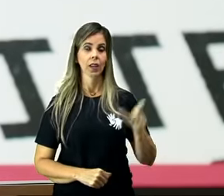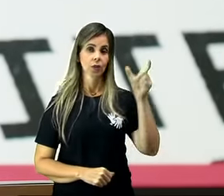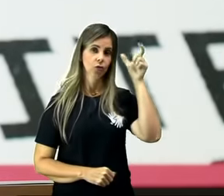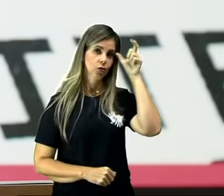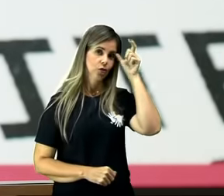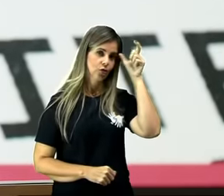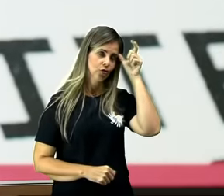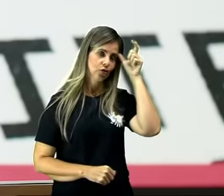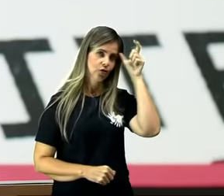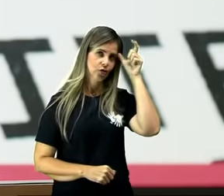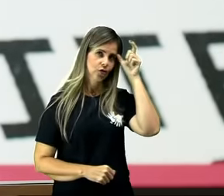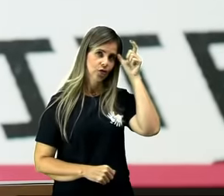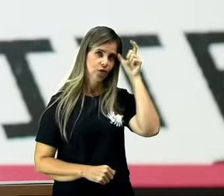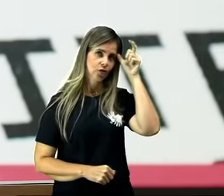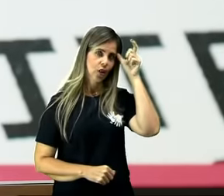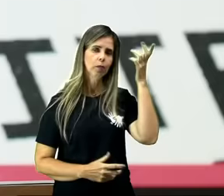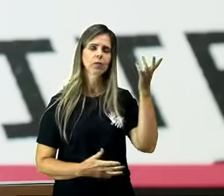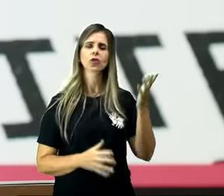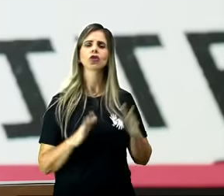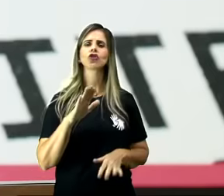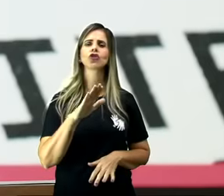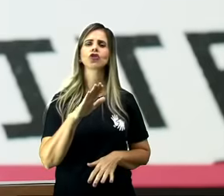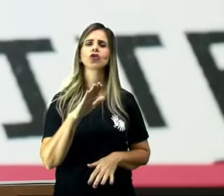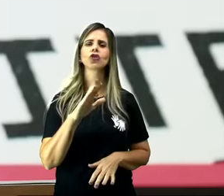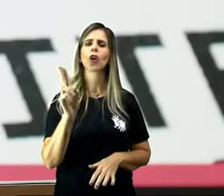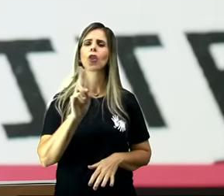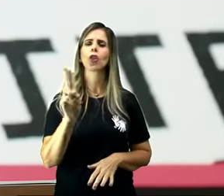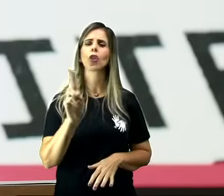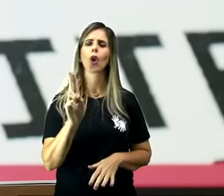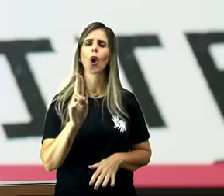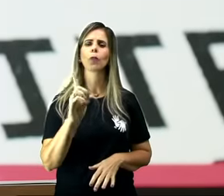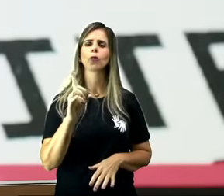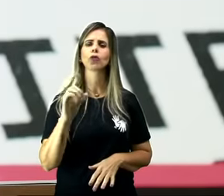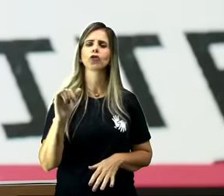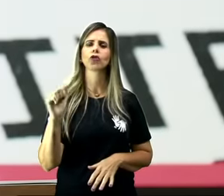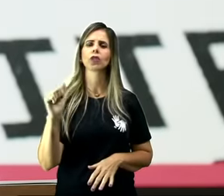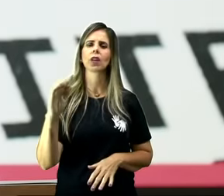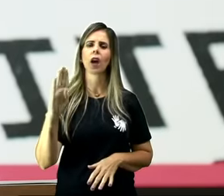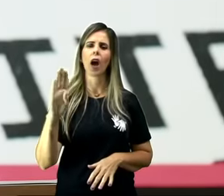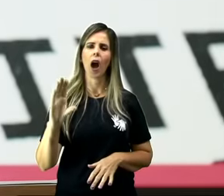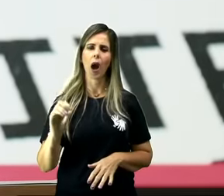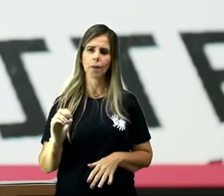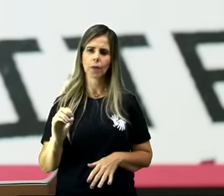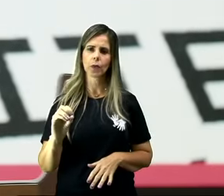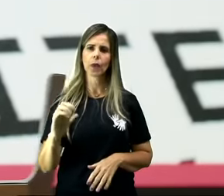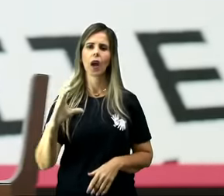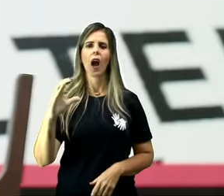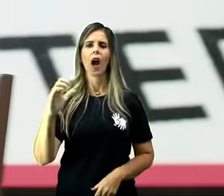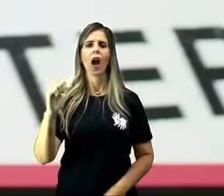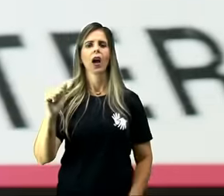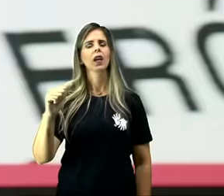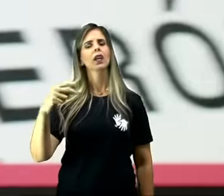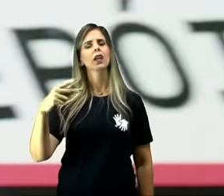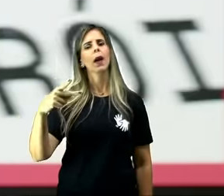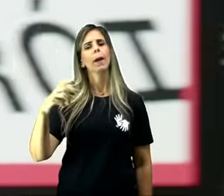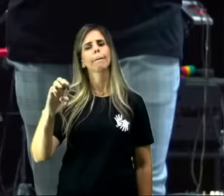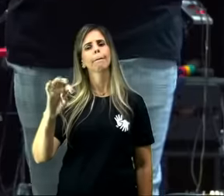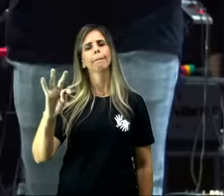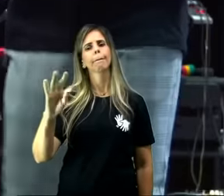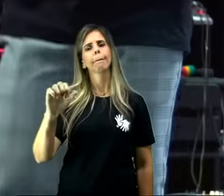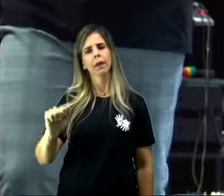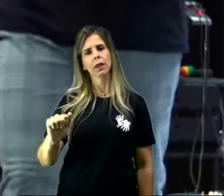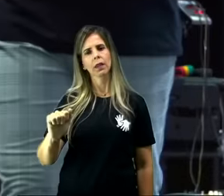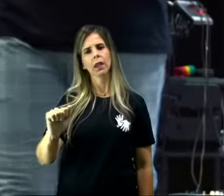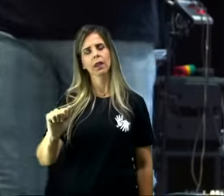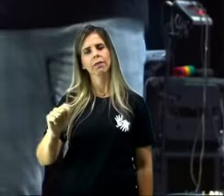Satanás, eu não sei como é que você chama o diabo. Você chama o diabo de quê? Diabo, capeta, coisa ruim. Tem gente que tem medo de falar assim, coisa